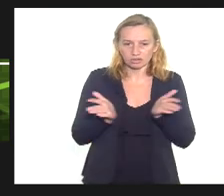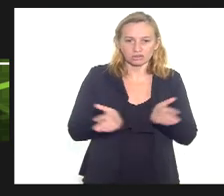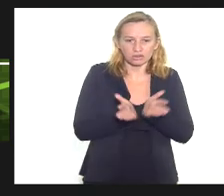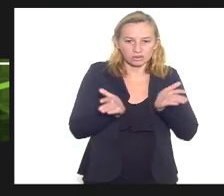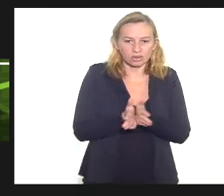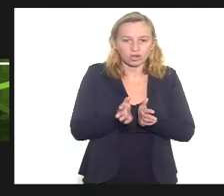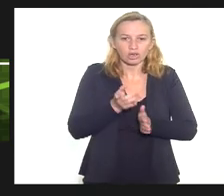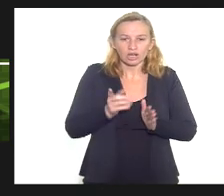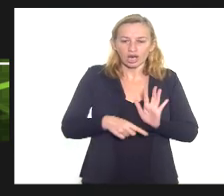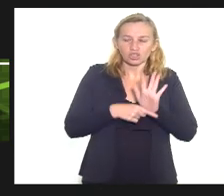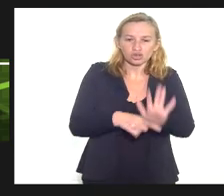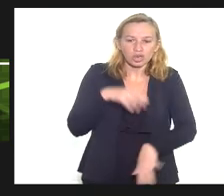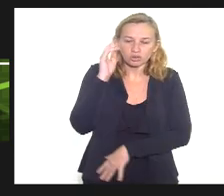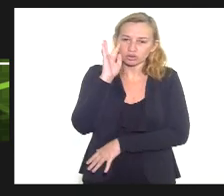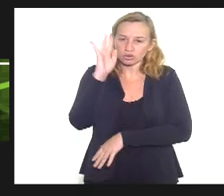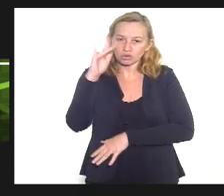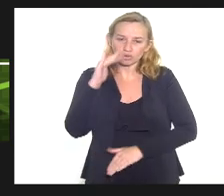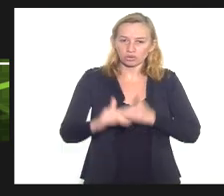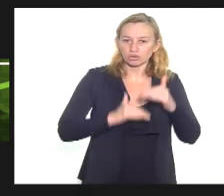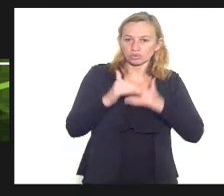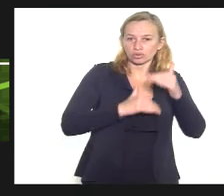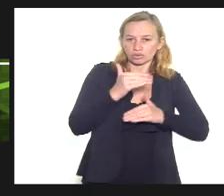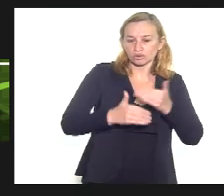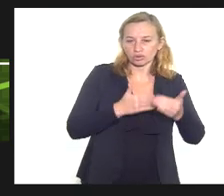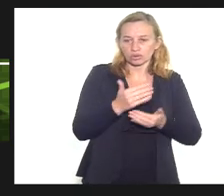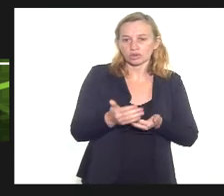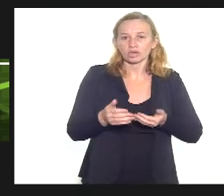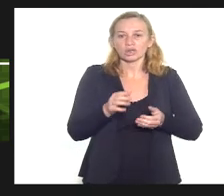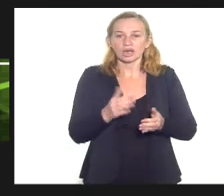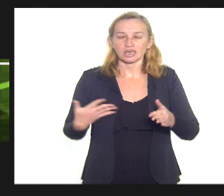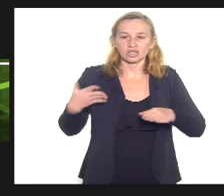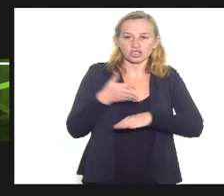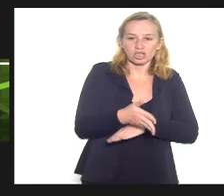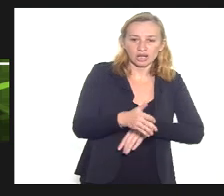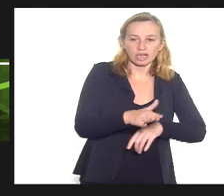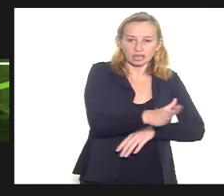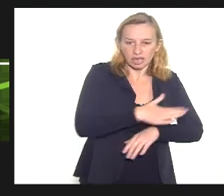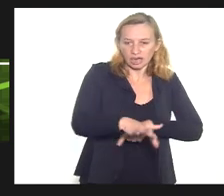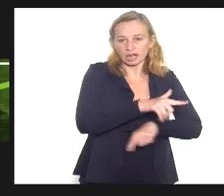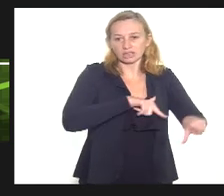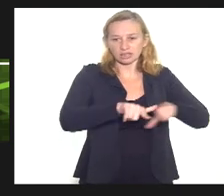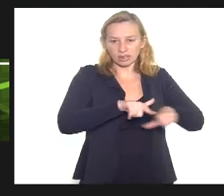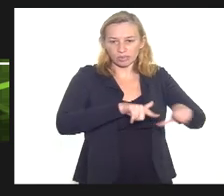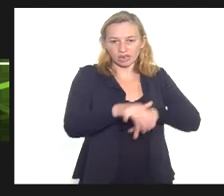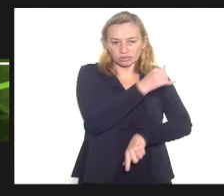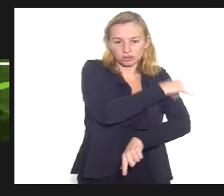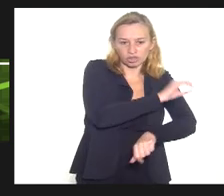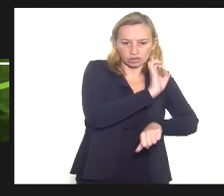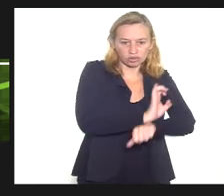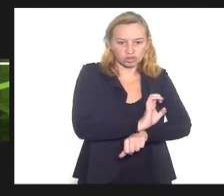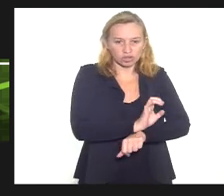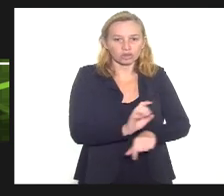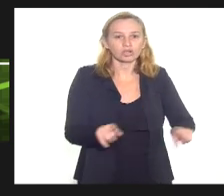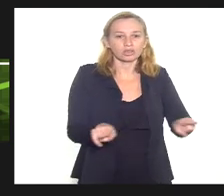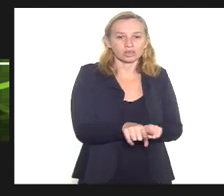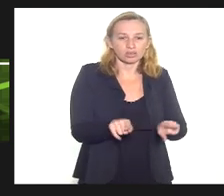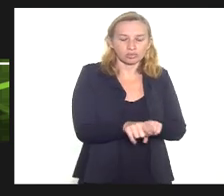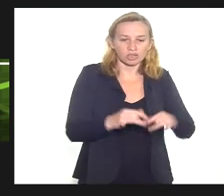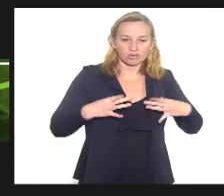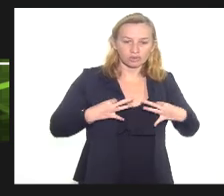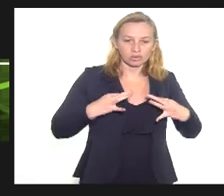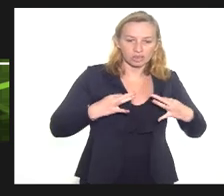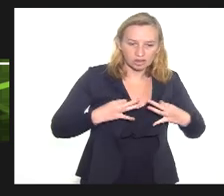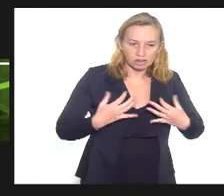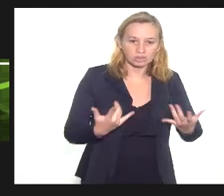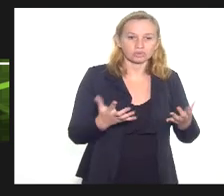seus sonhos, suporte à educação e desenvolvimento até a entrada no mercado de trabalho aqui no estado do Rio de Janeiro. Temos um voluntariado